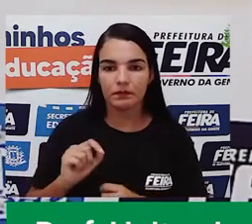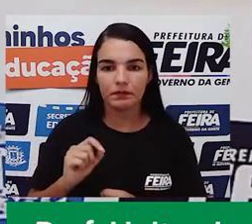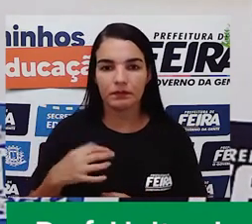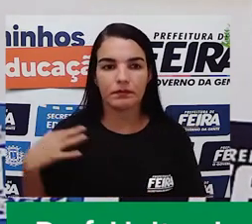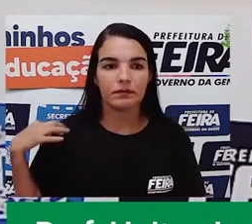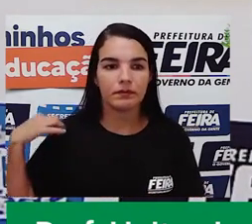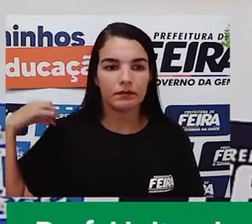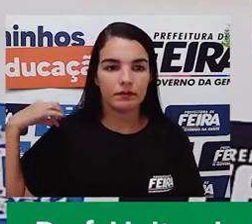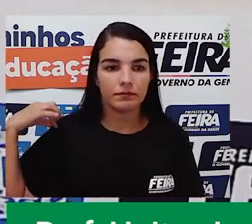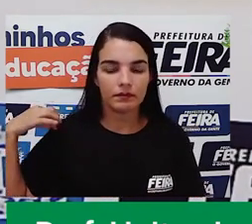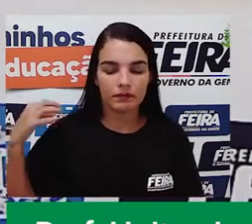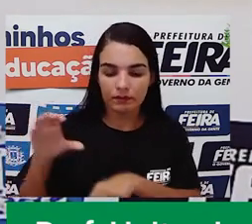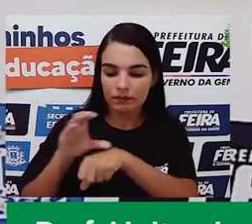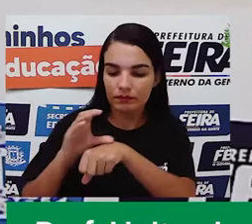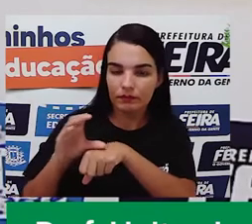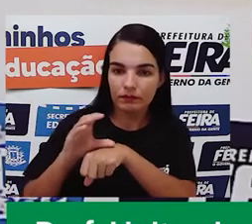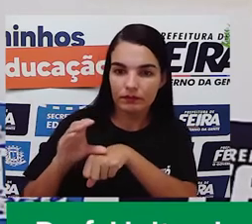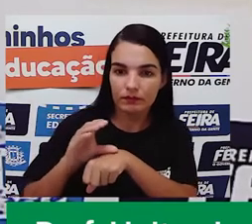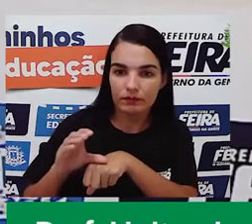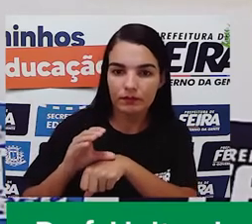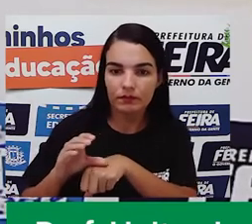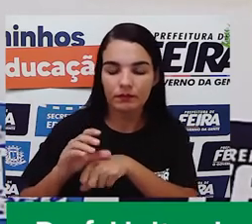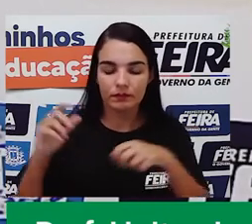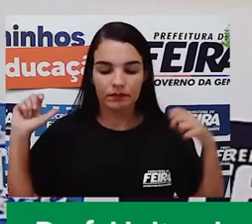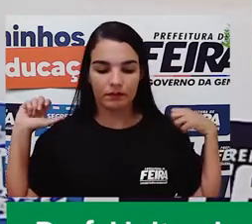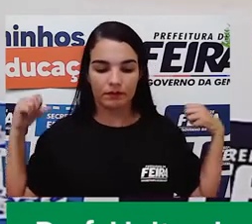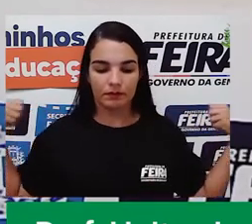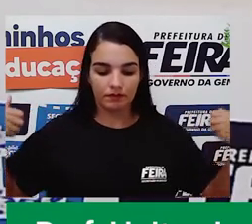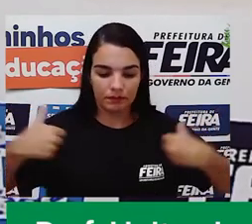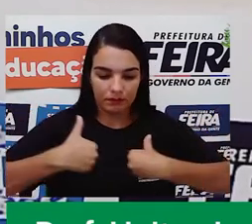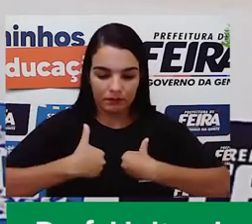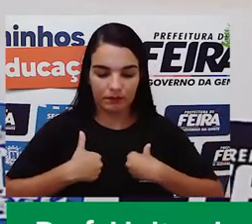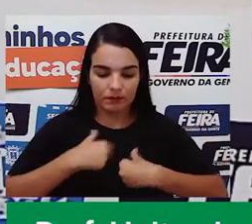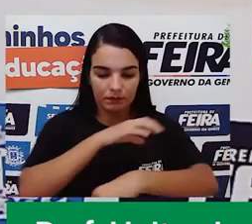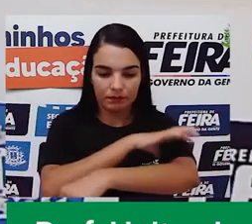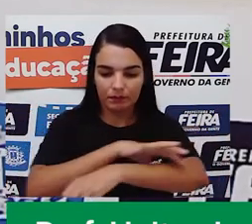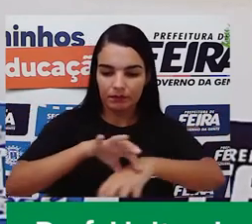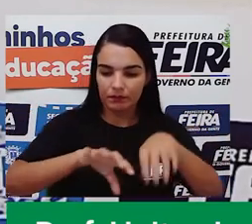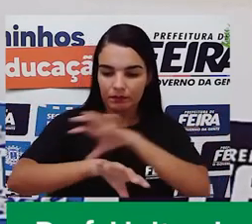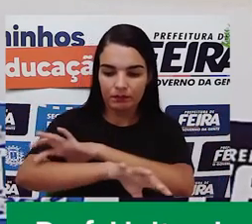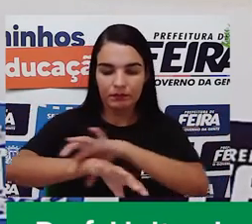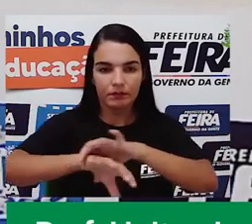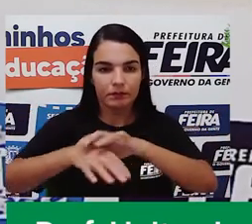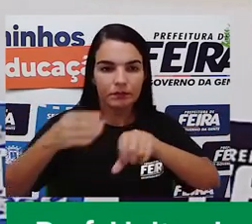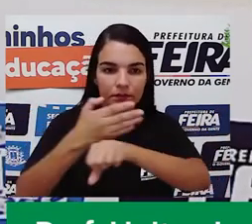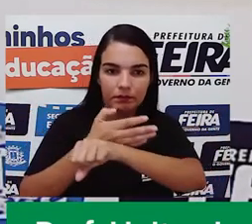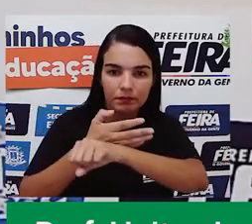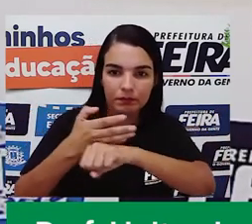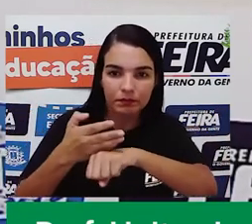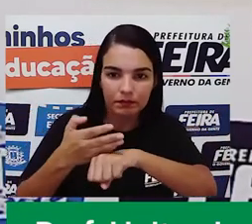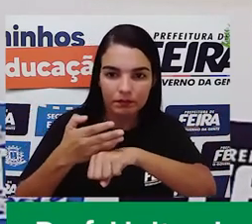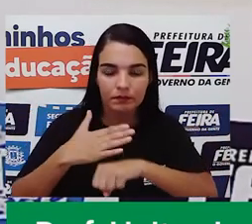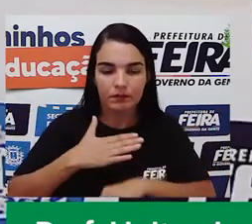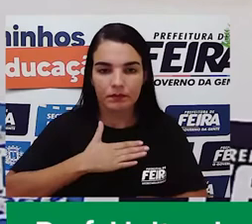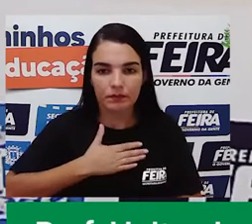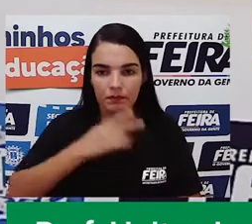camisa cinza e sobre a camisa cinza, um guardapó branco. Eu sou uma